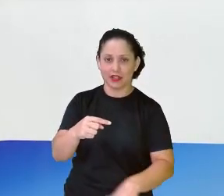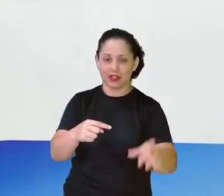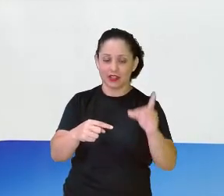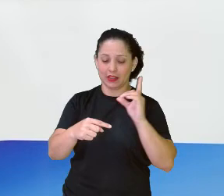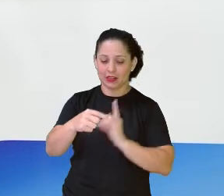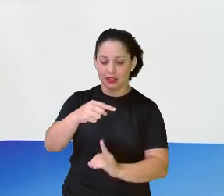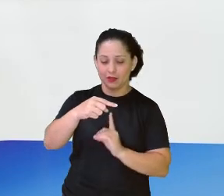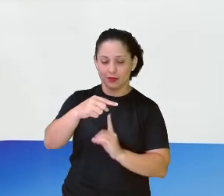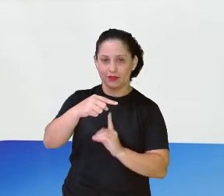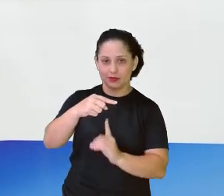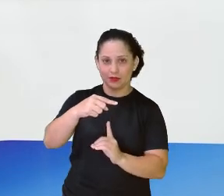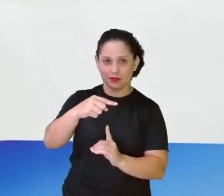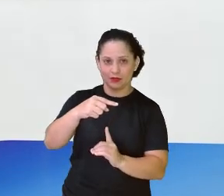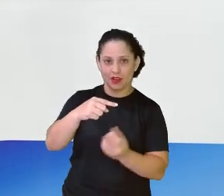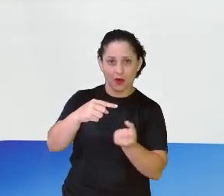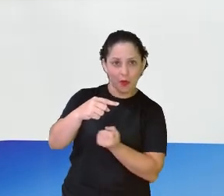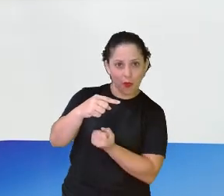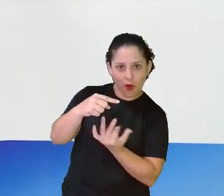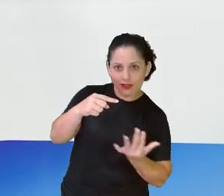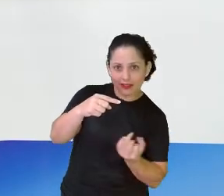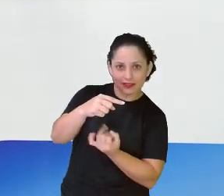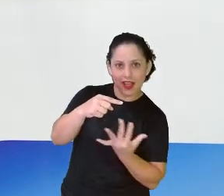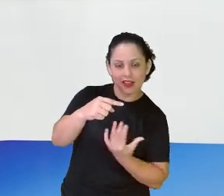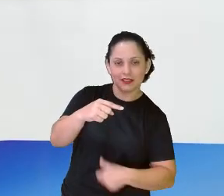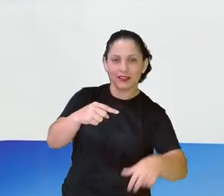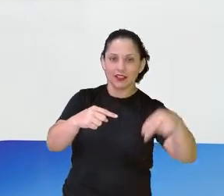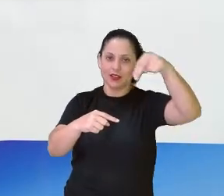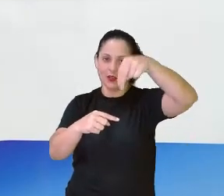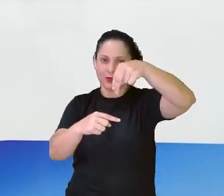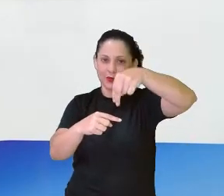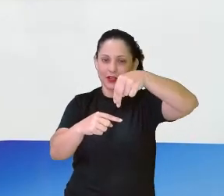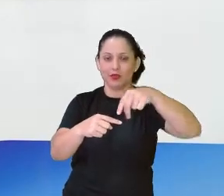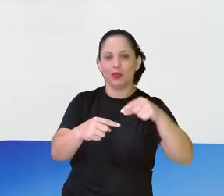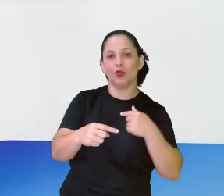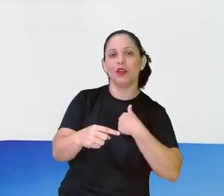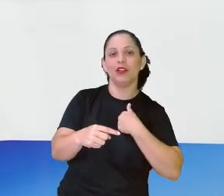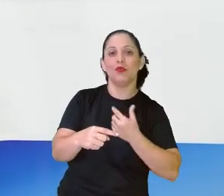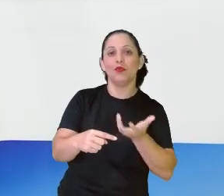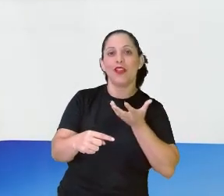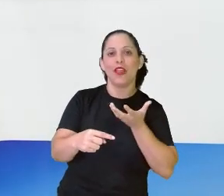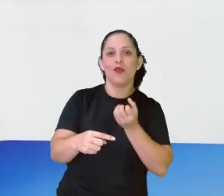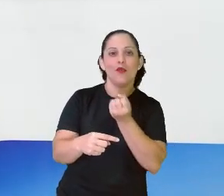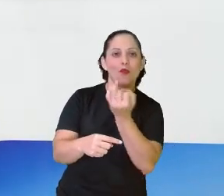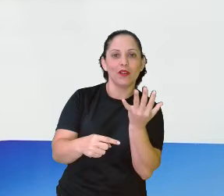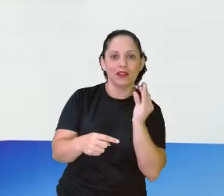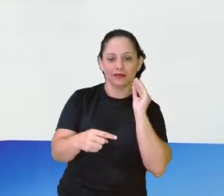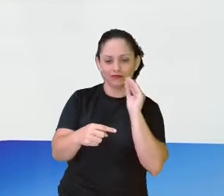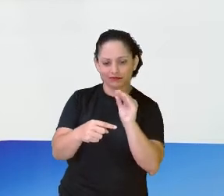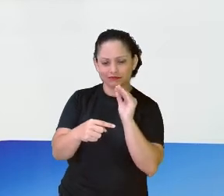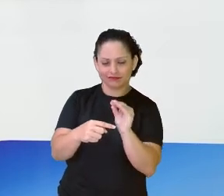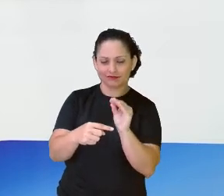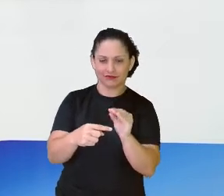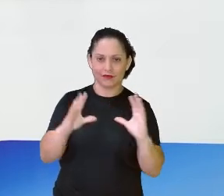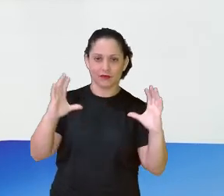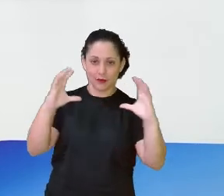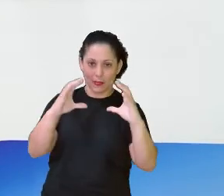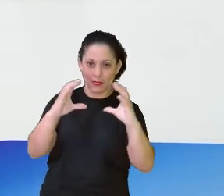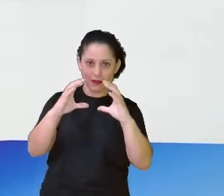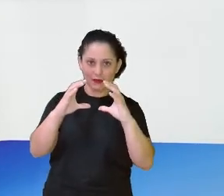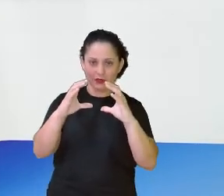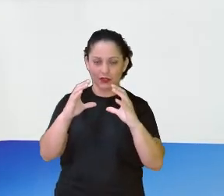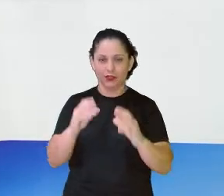quantidade total que eu dividi. Numerador é a parte que eu quero dessa fração. No caso da nossa mesa é